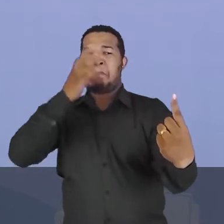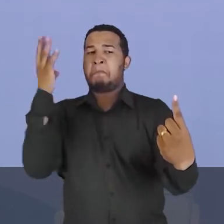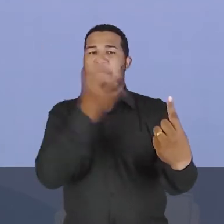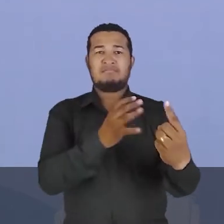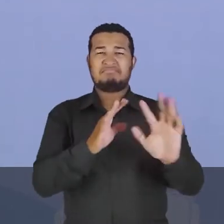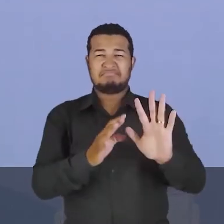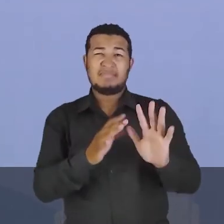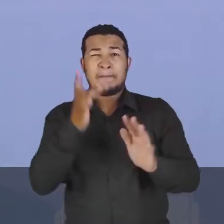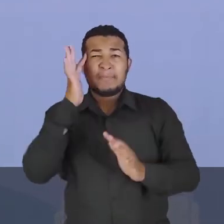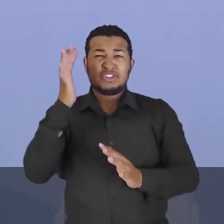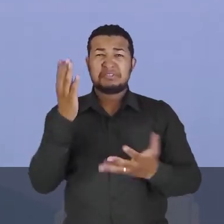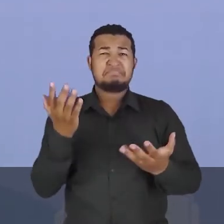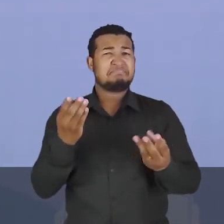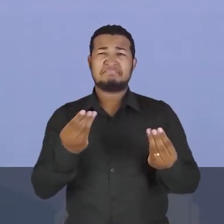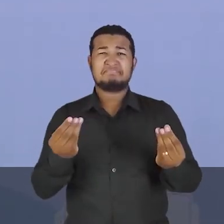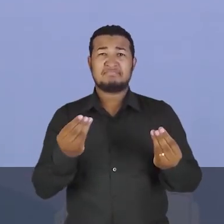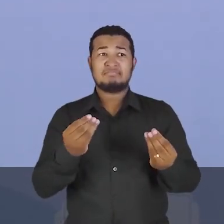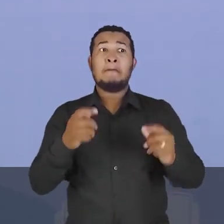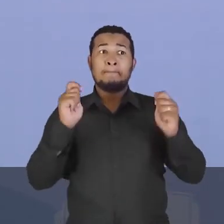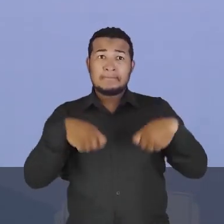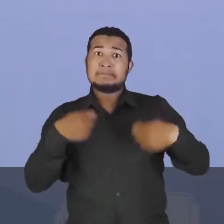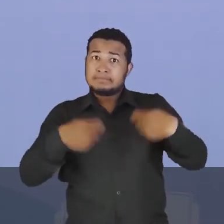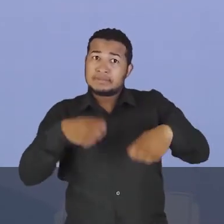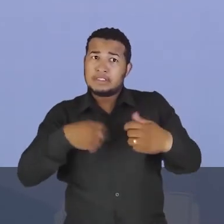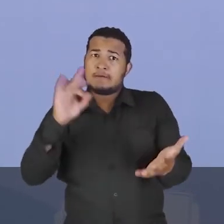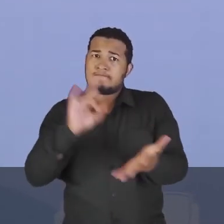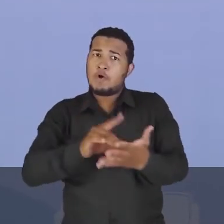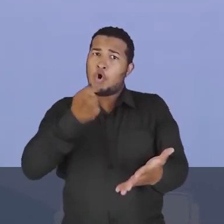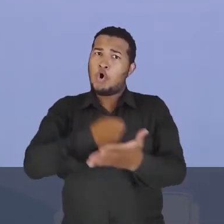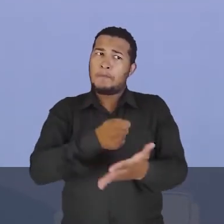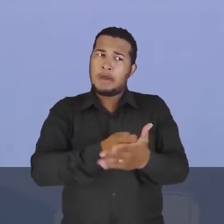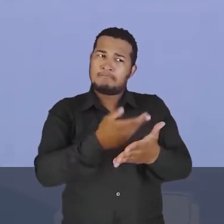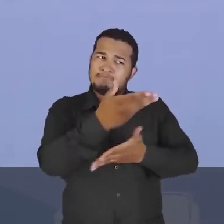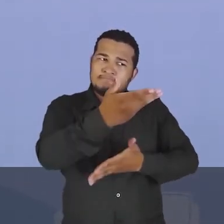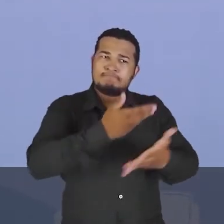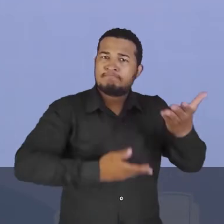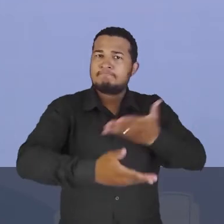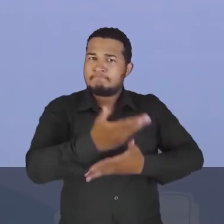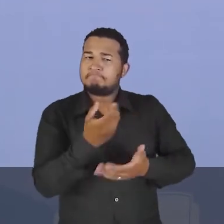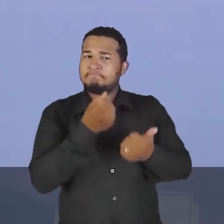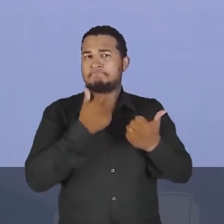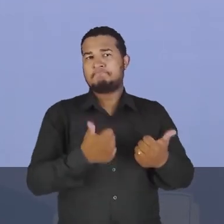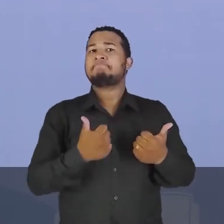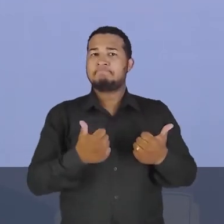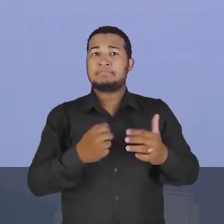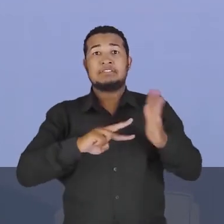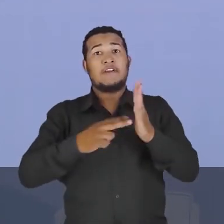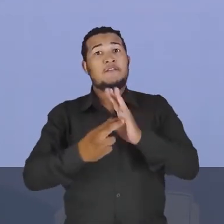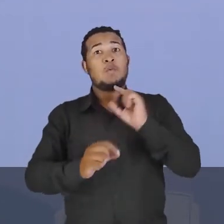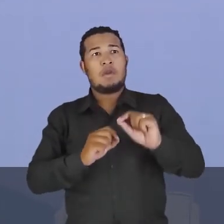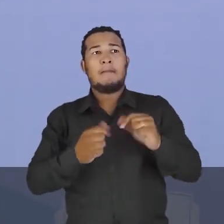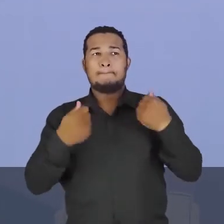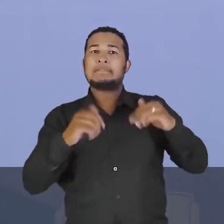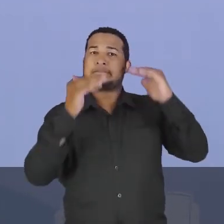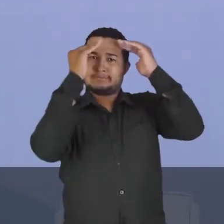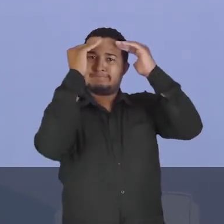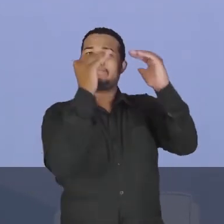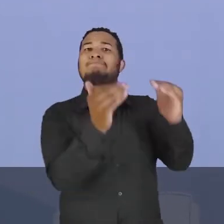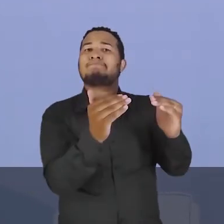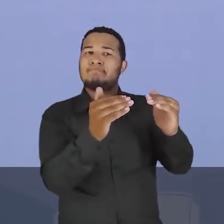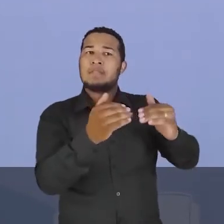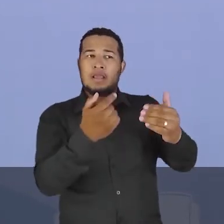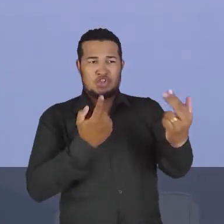Nós temos o dever de preservar o bom convívio entre as pessoas. E isso pressupõe que nós respeitemos